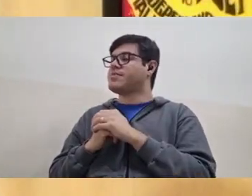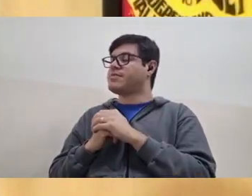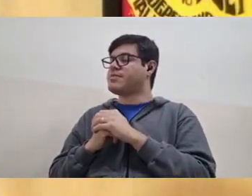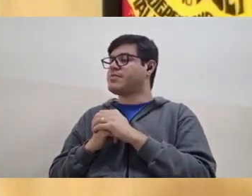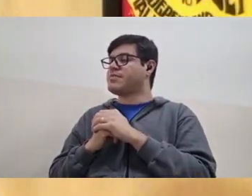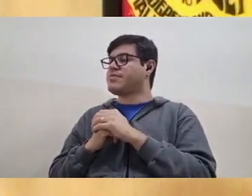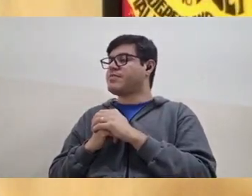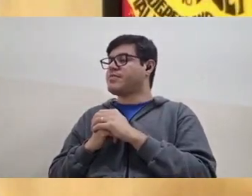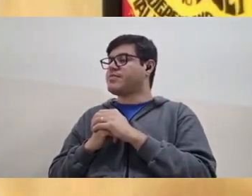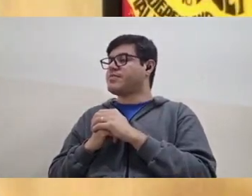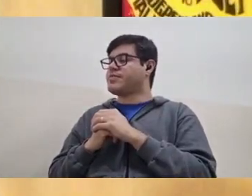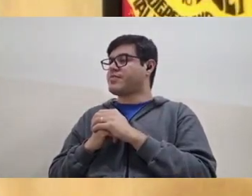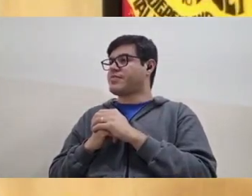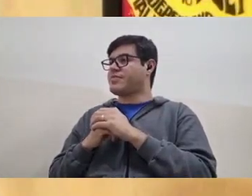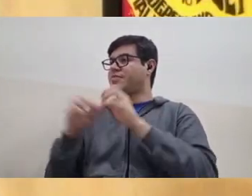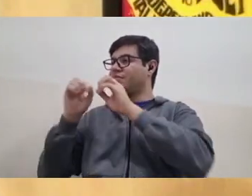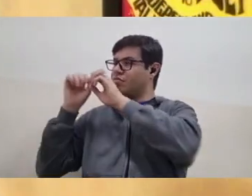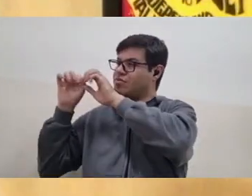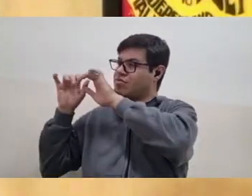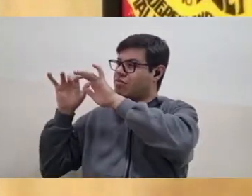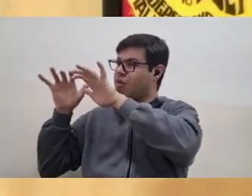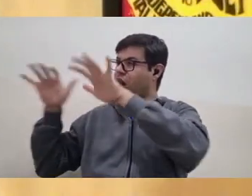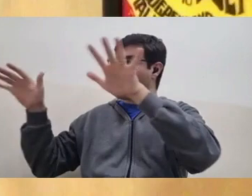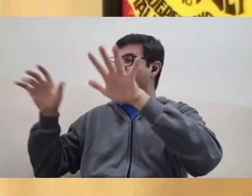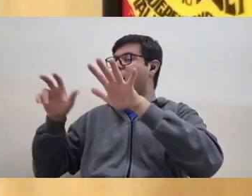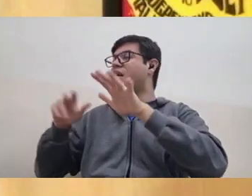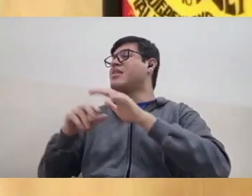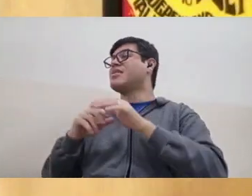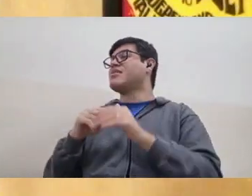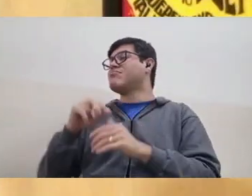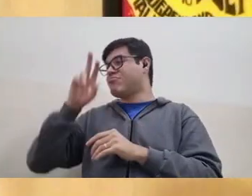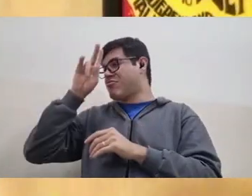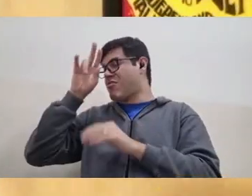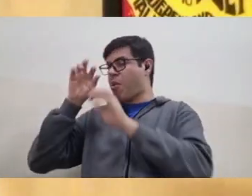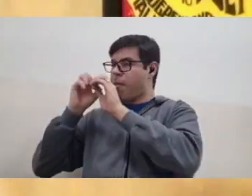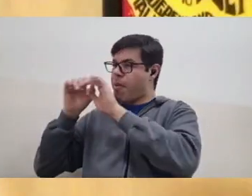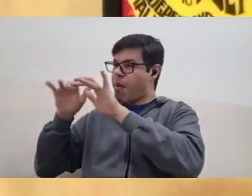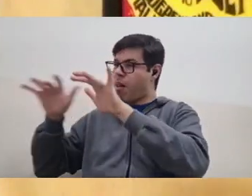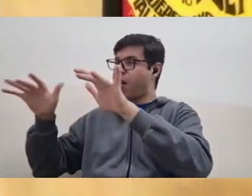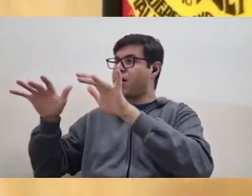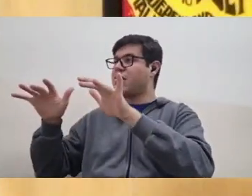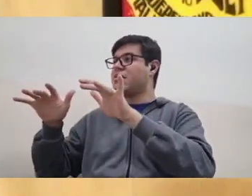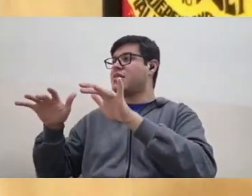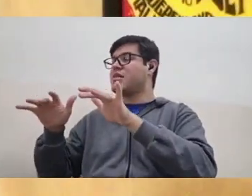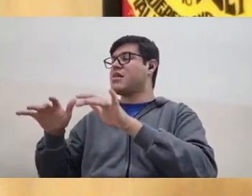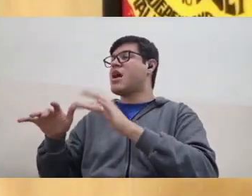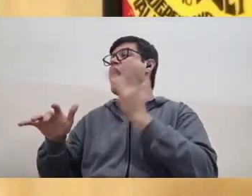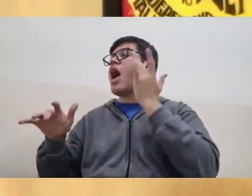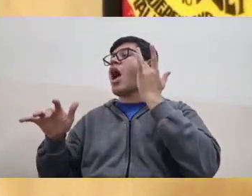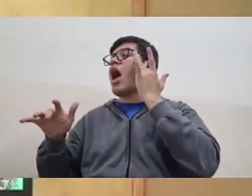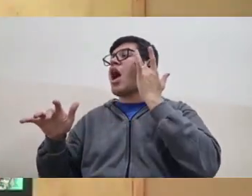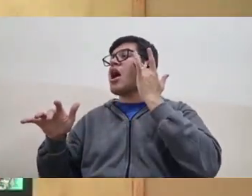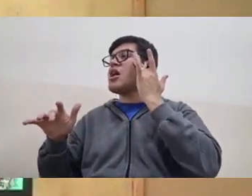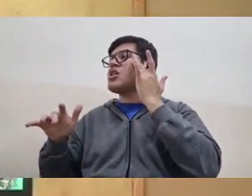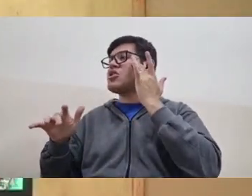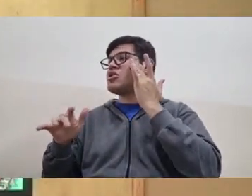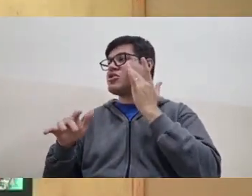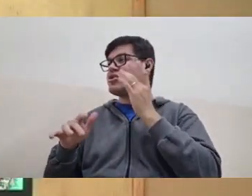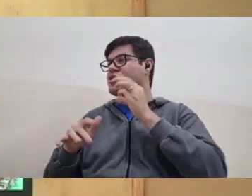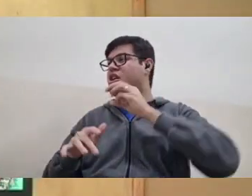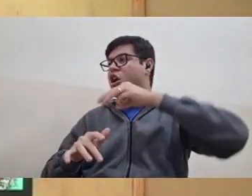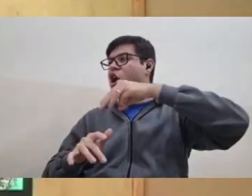ela disseminava o greens, então, você acha que ninguém vai ter murta mais em Araras? Plantar